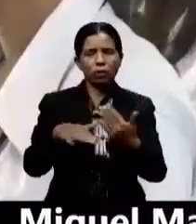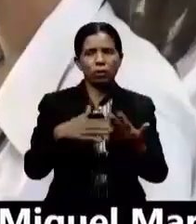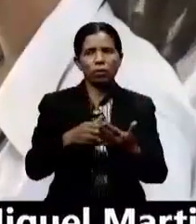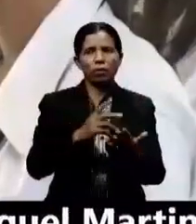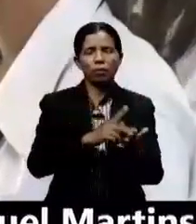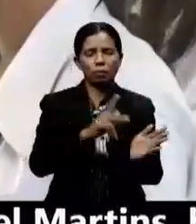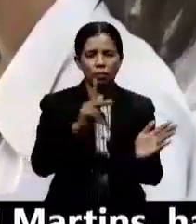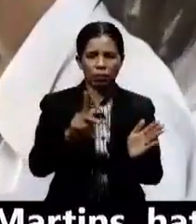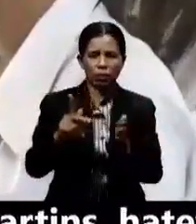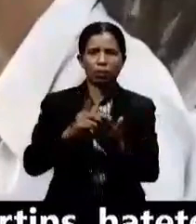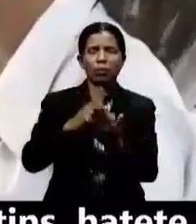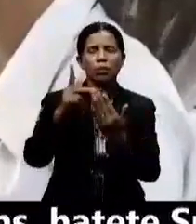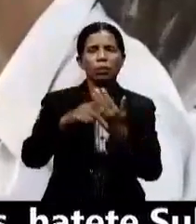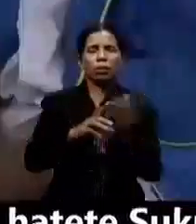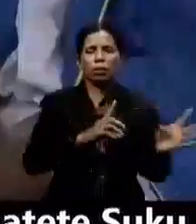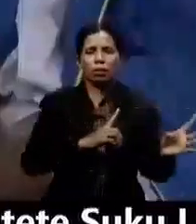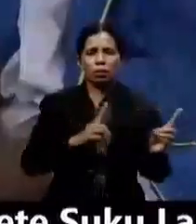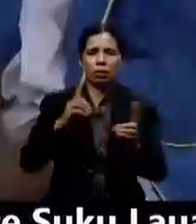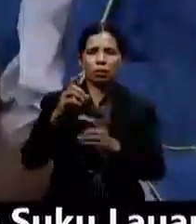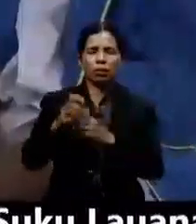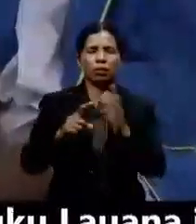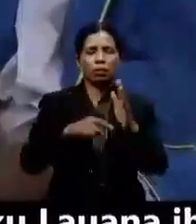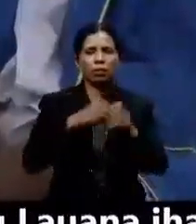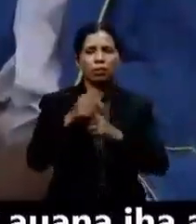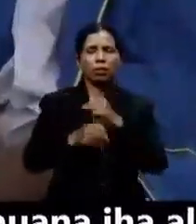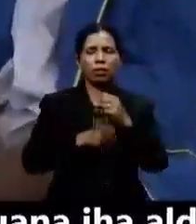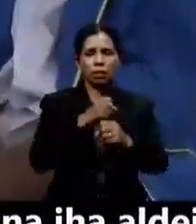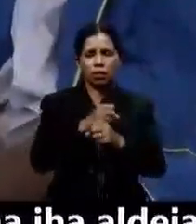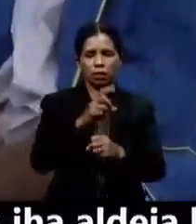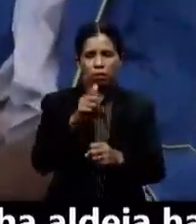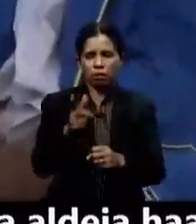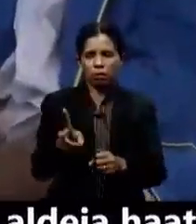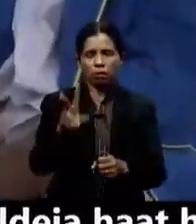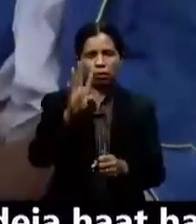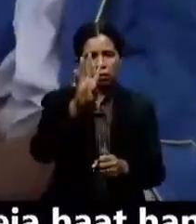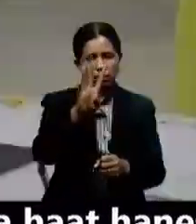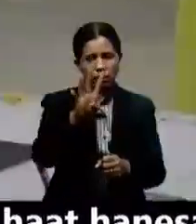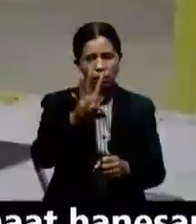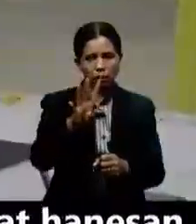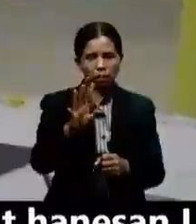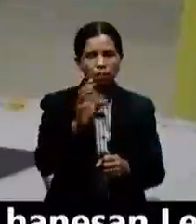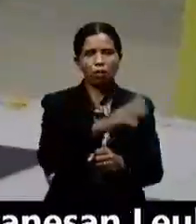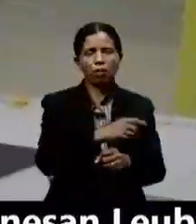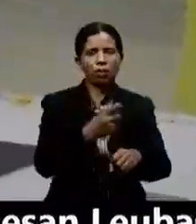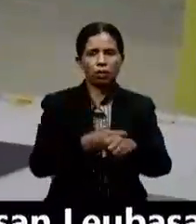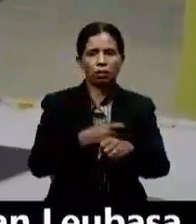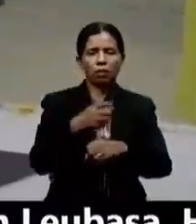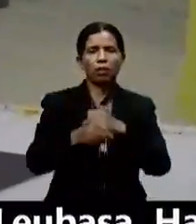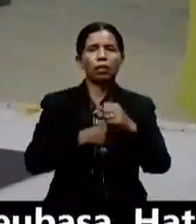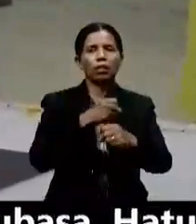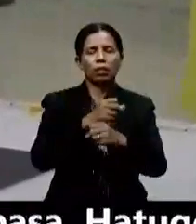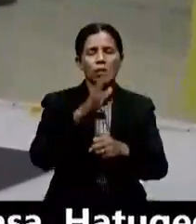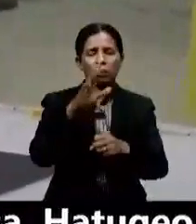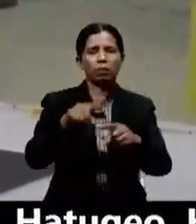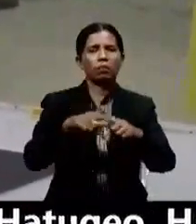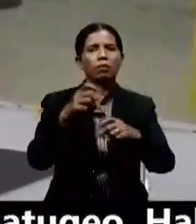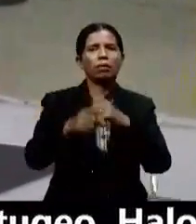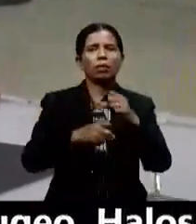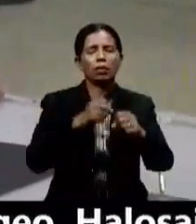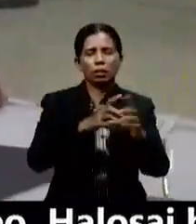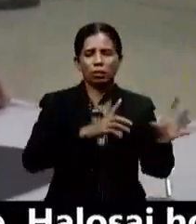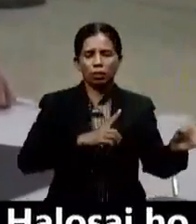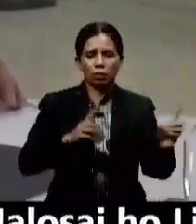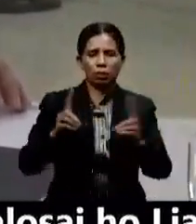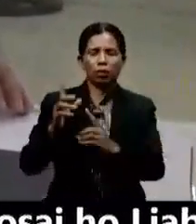programa refere se a ho implementa e a início tinham rihun rua ruanulu racing hat ho ni duração tinham lima mas be cada tinham